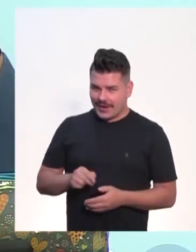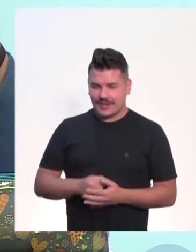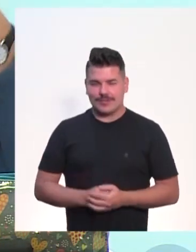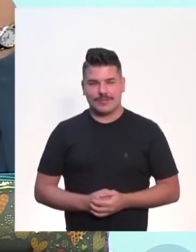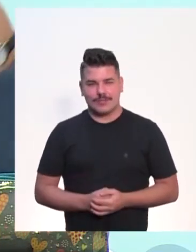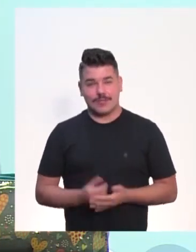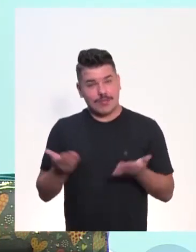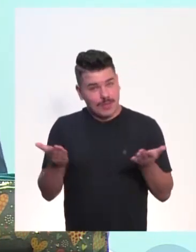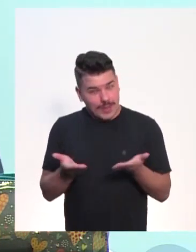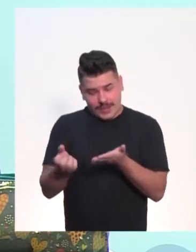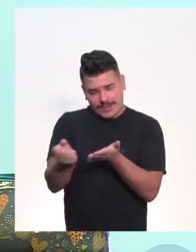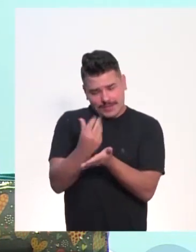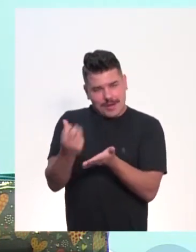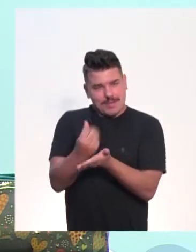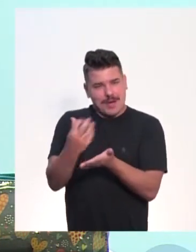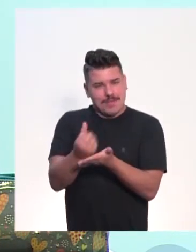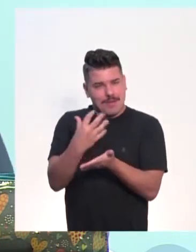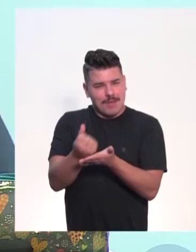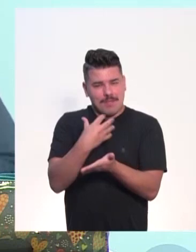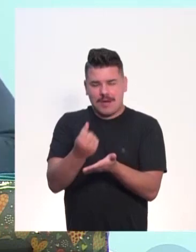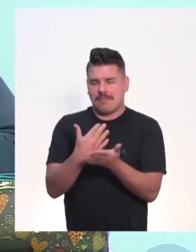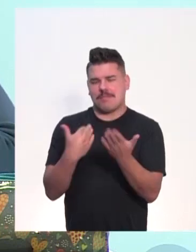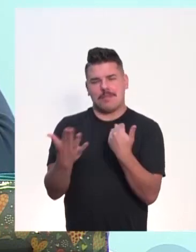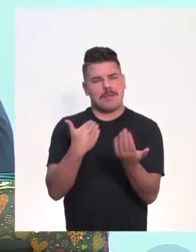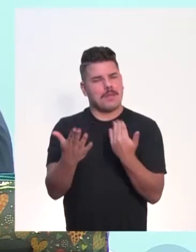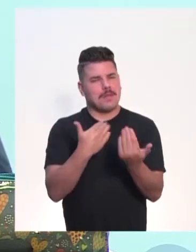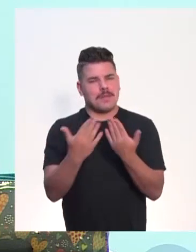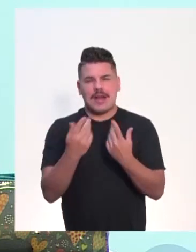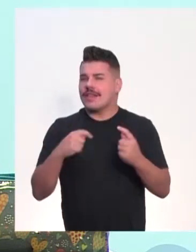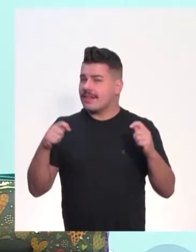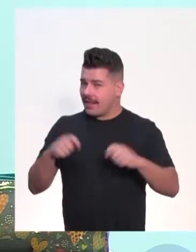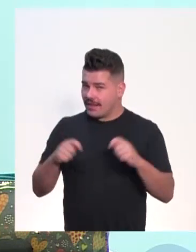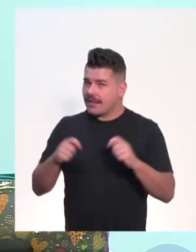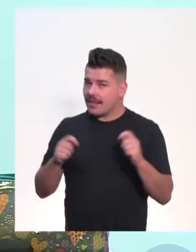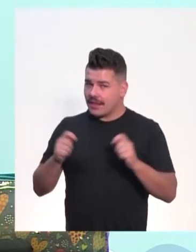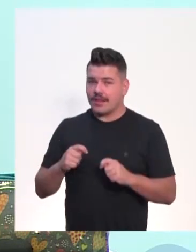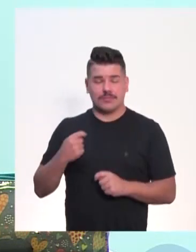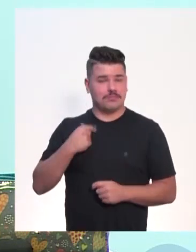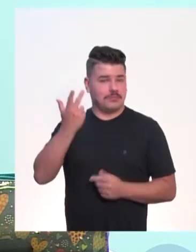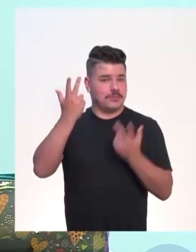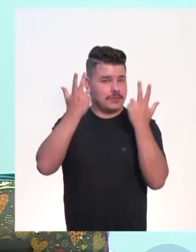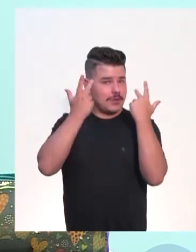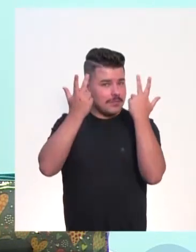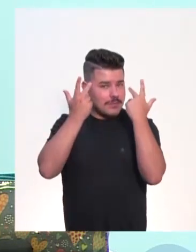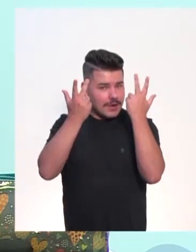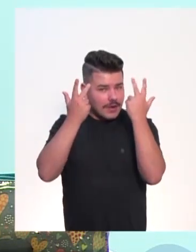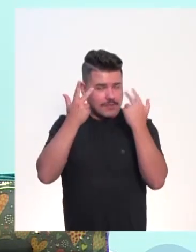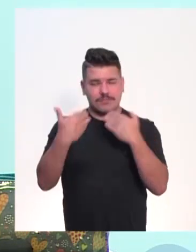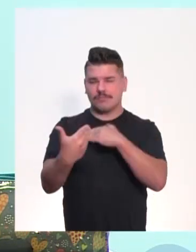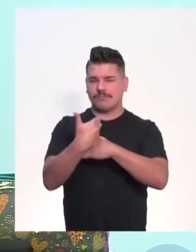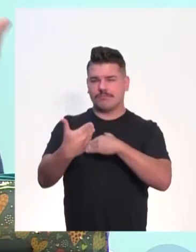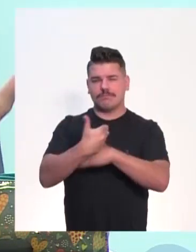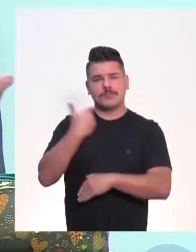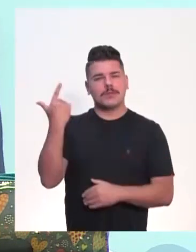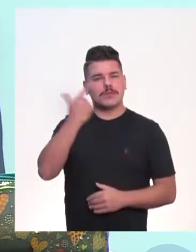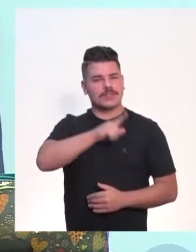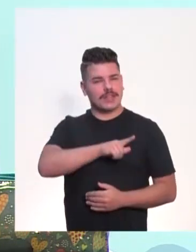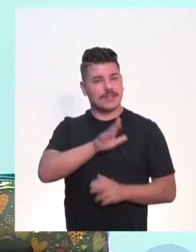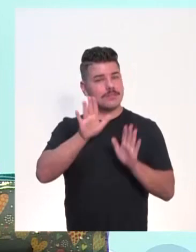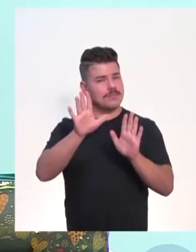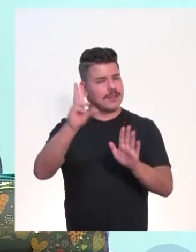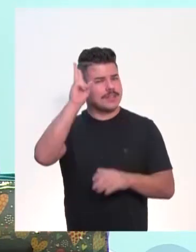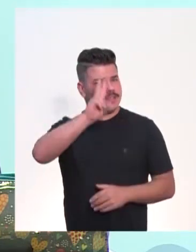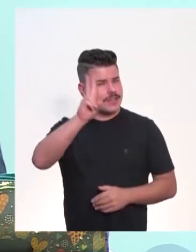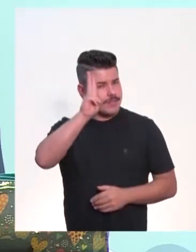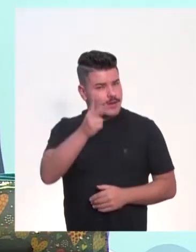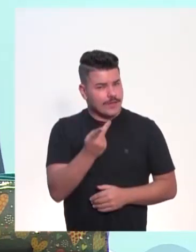está funcionando maravilhosamente bem, a gente consegue receber todas as participações de vocês. Lembrando, né, que